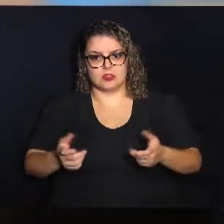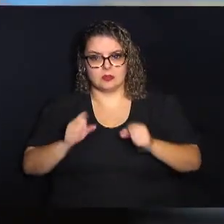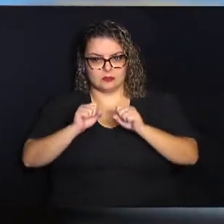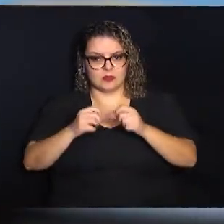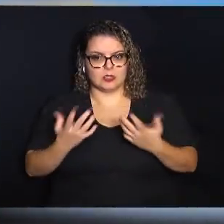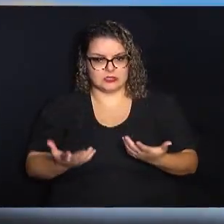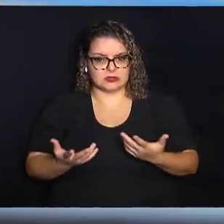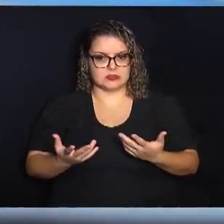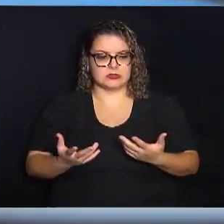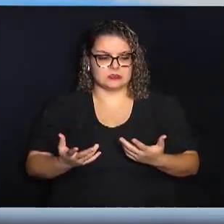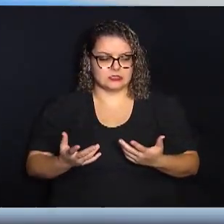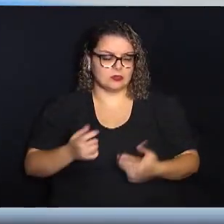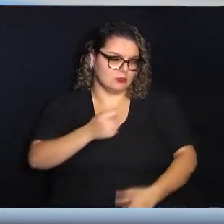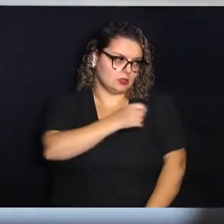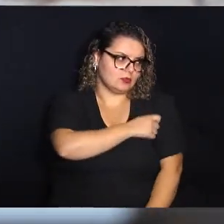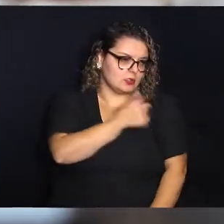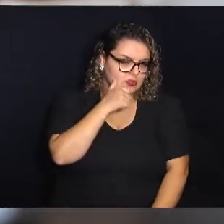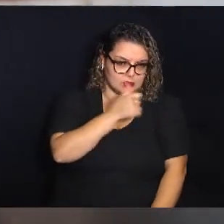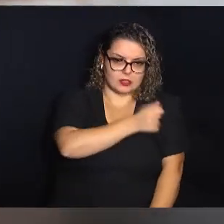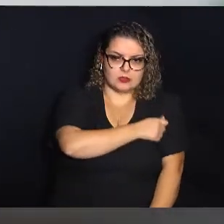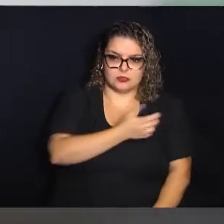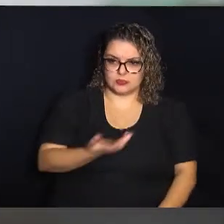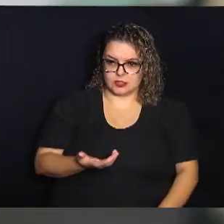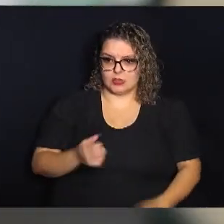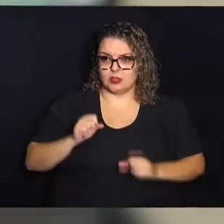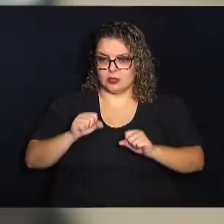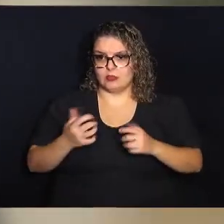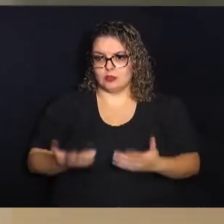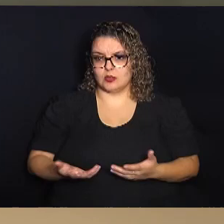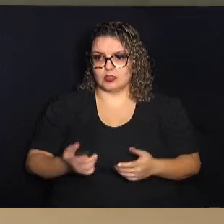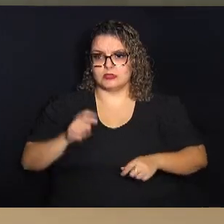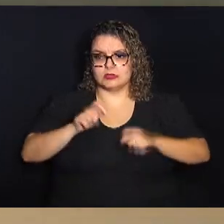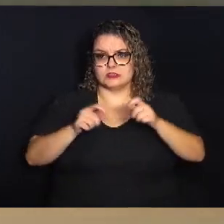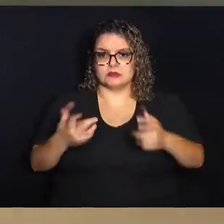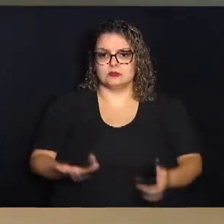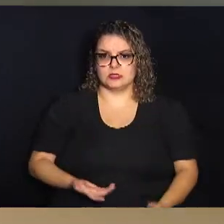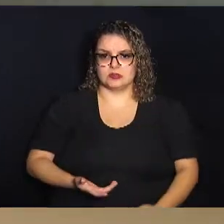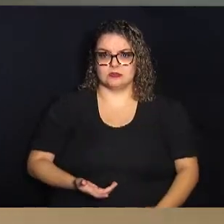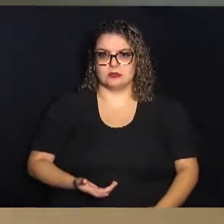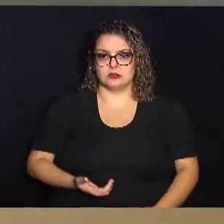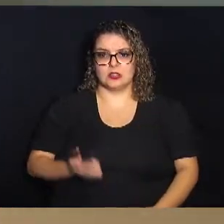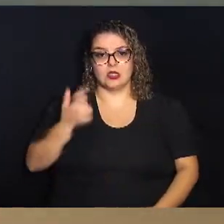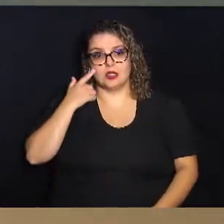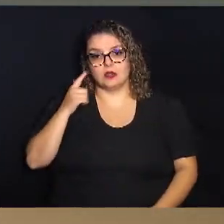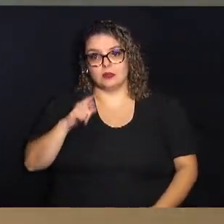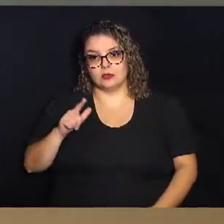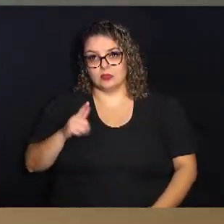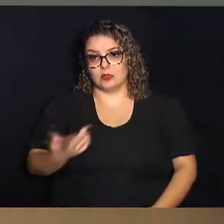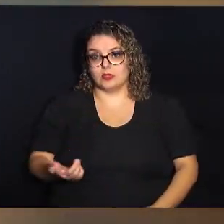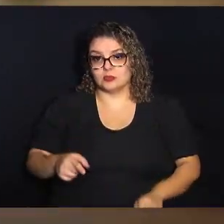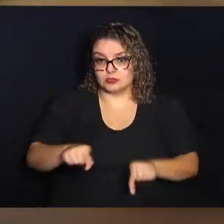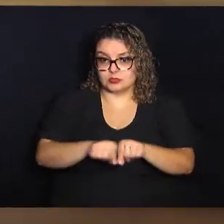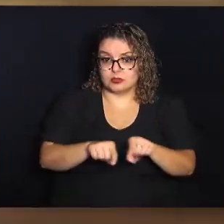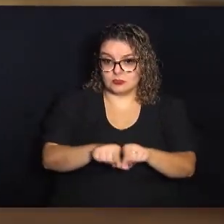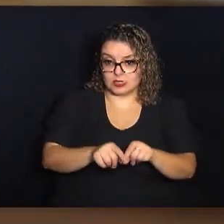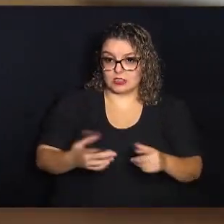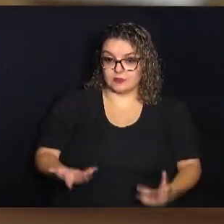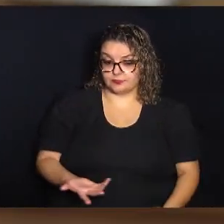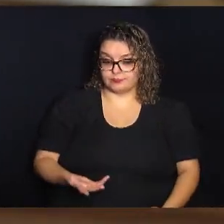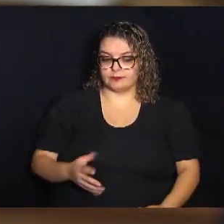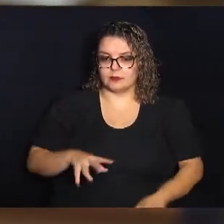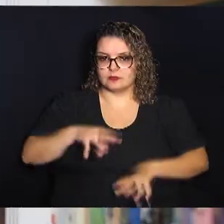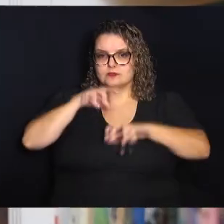possa, né, o estudante, a estudante, para que essas pessoas possam, evidentemente, também